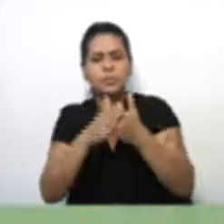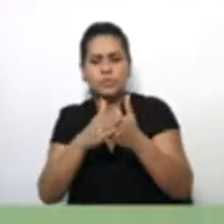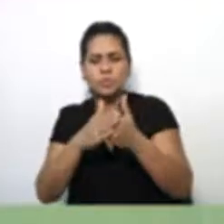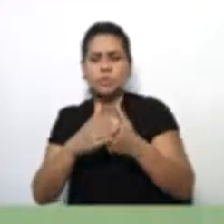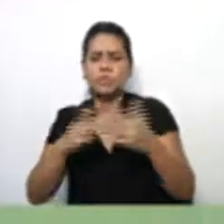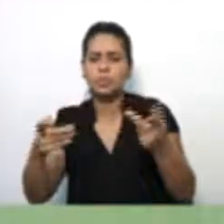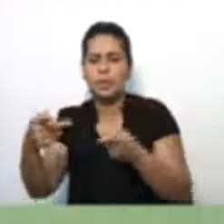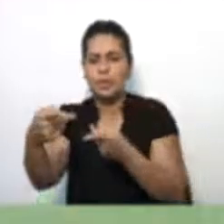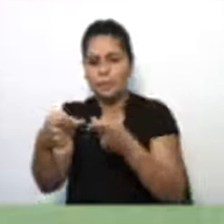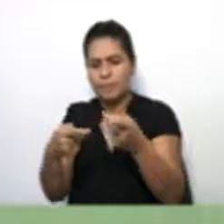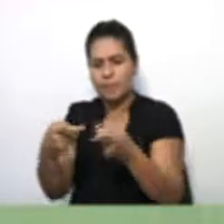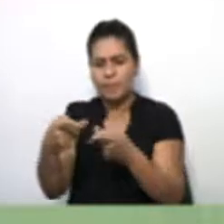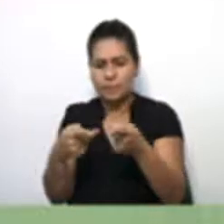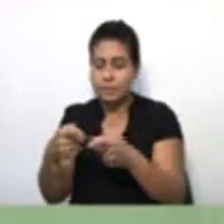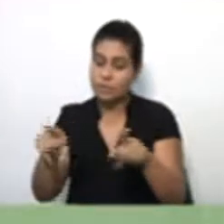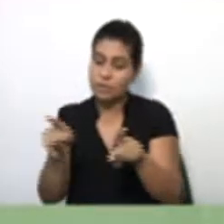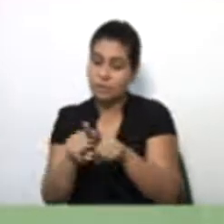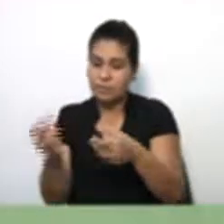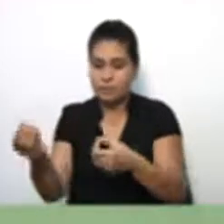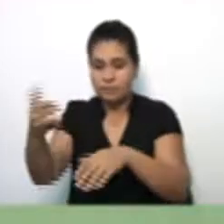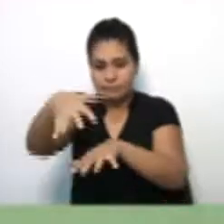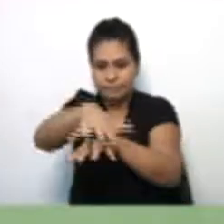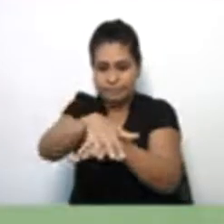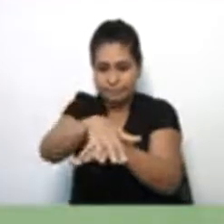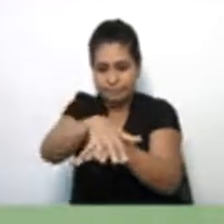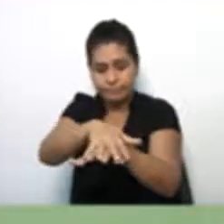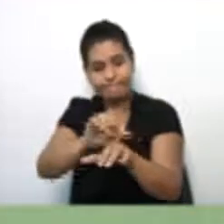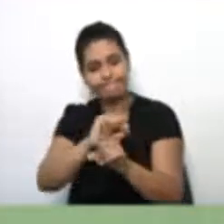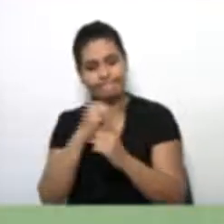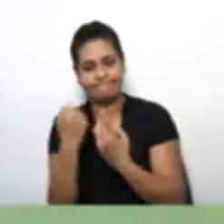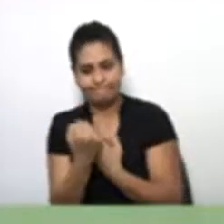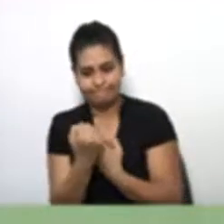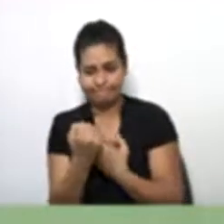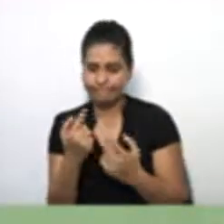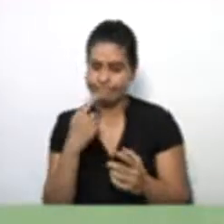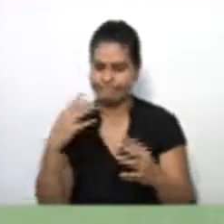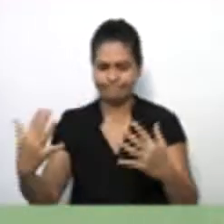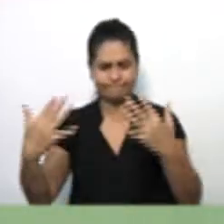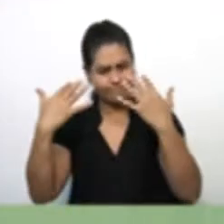planejamento estratégico e a inclusão social. Pessoal,